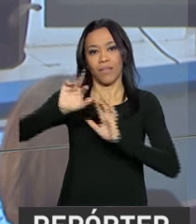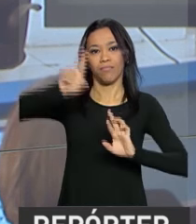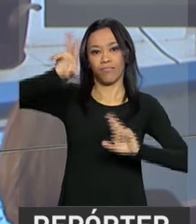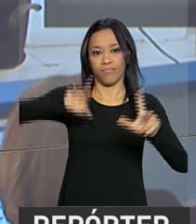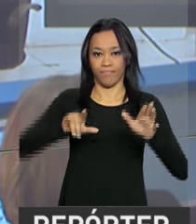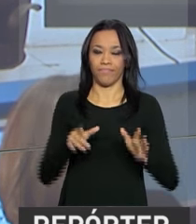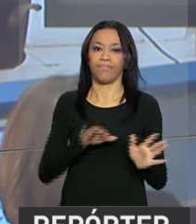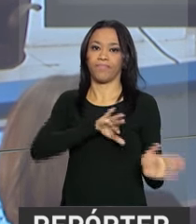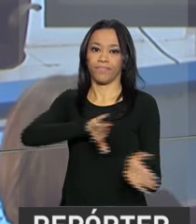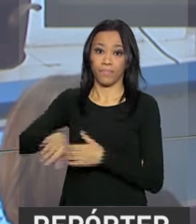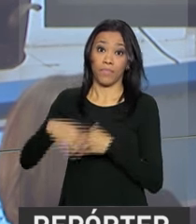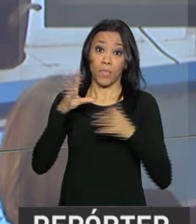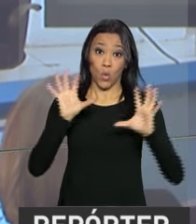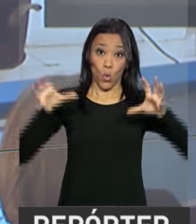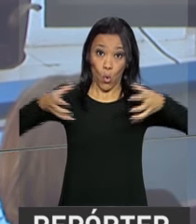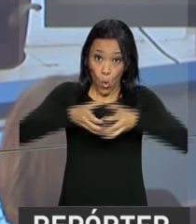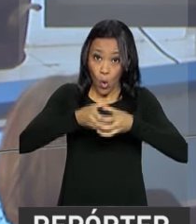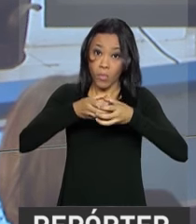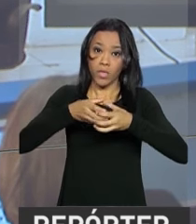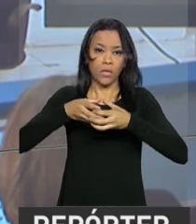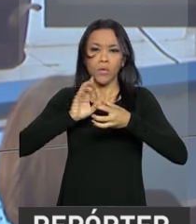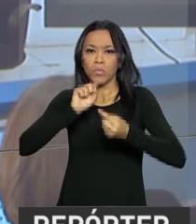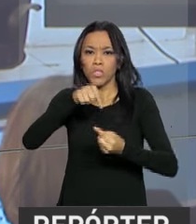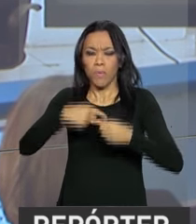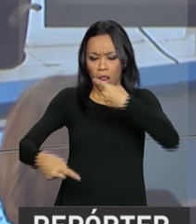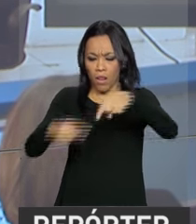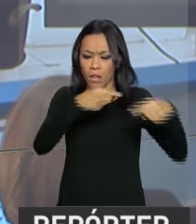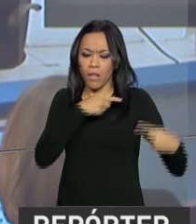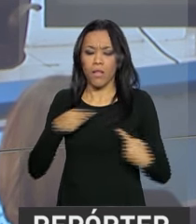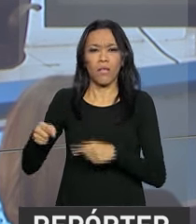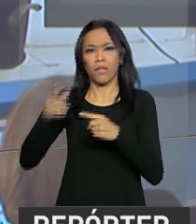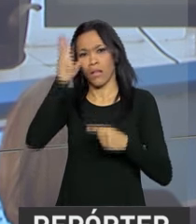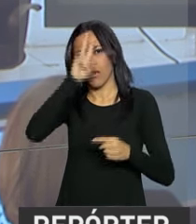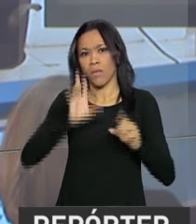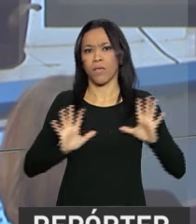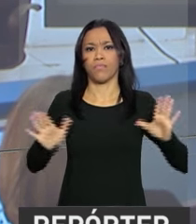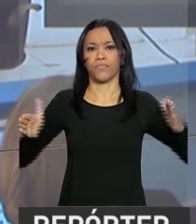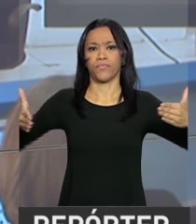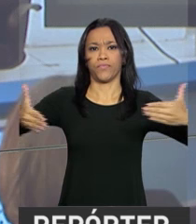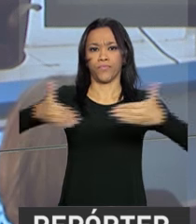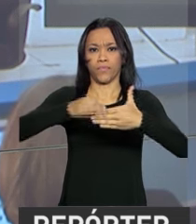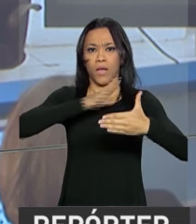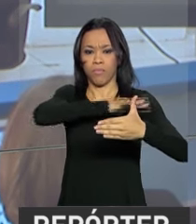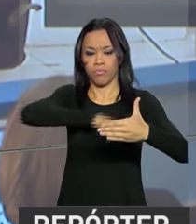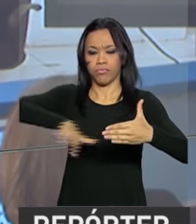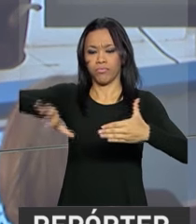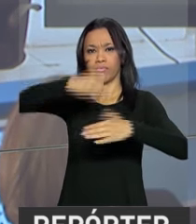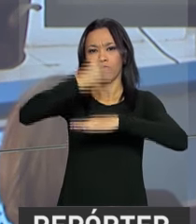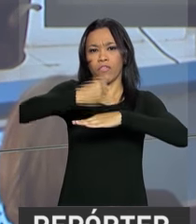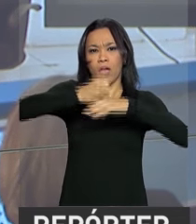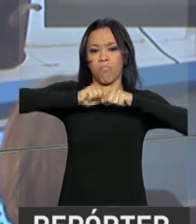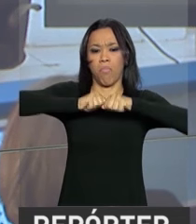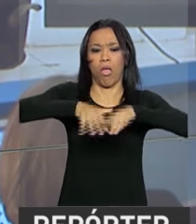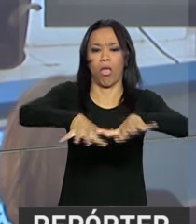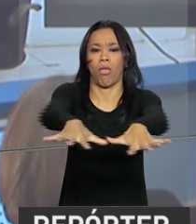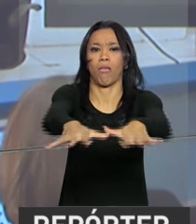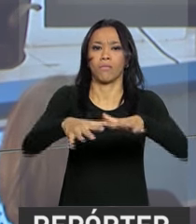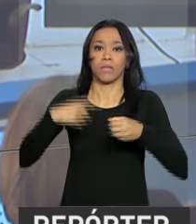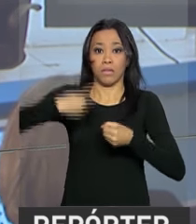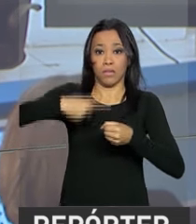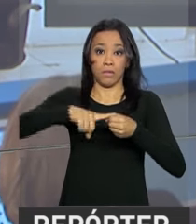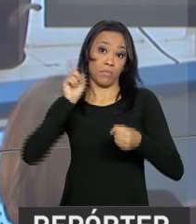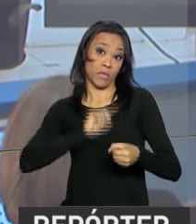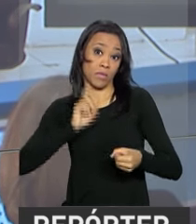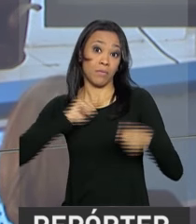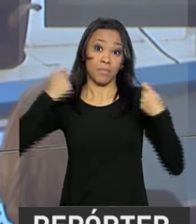o comitê criado para discutir os problemas causados pelo rompimento da barragem em Mariana Minas Gerais quer que ações emergenciais